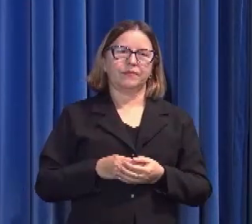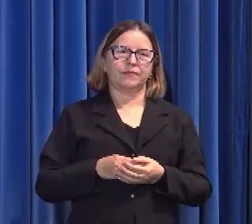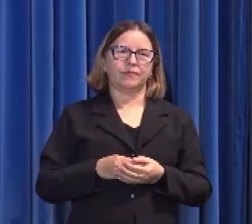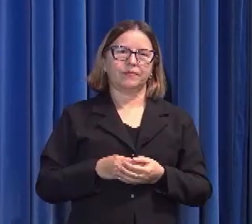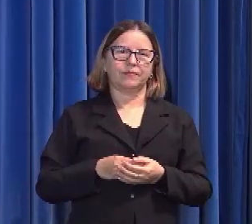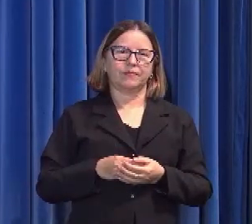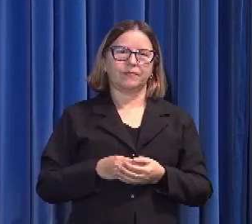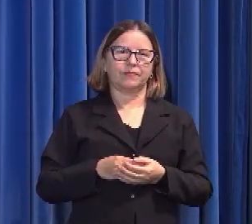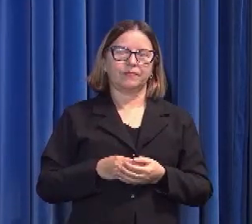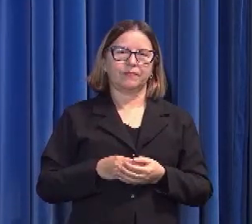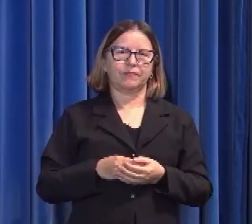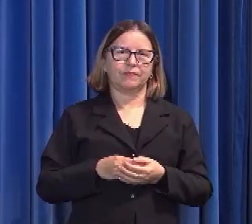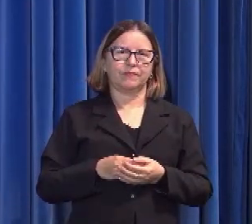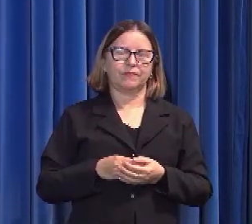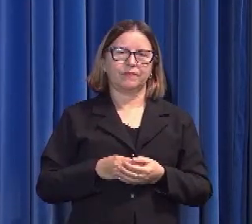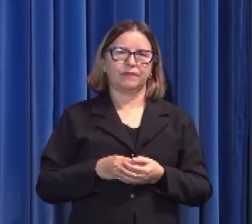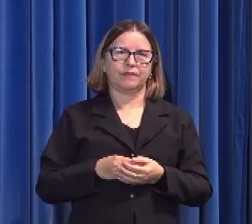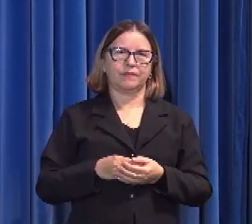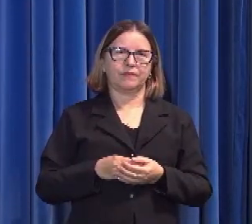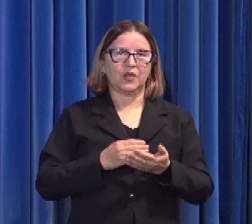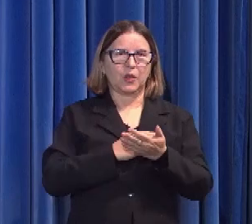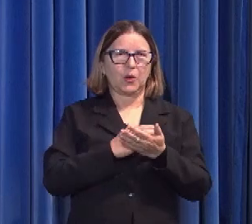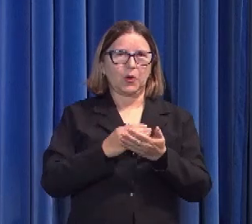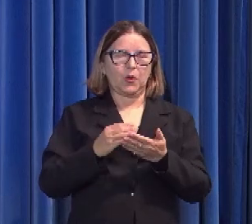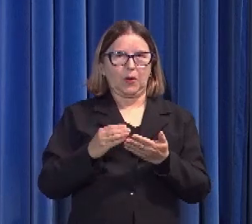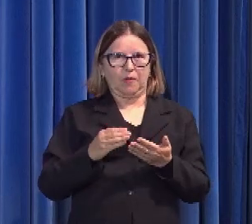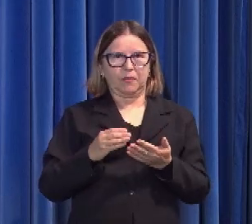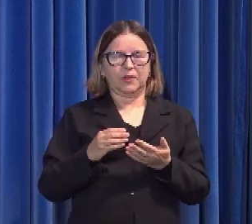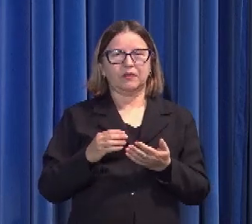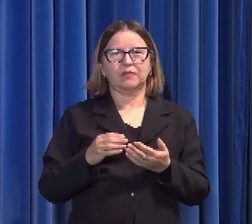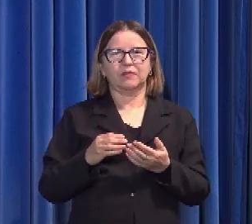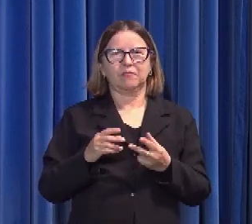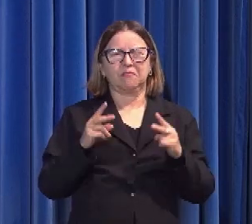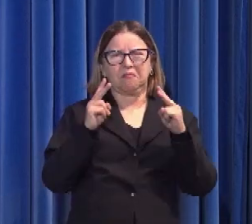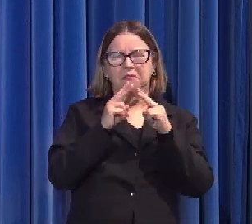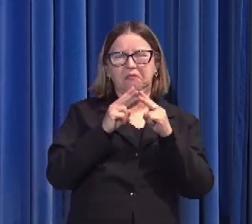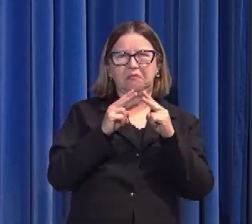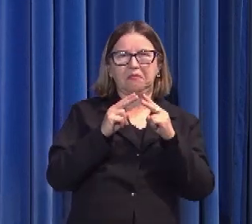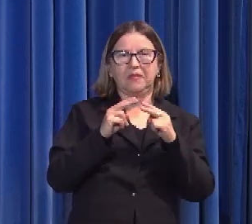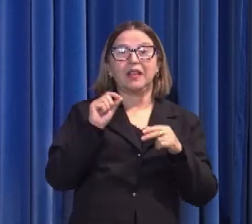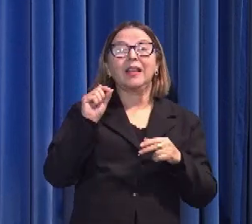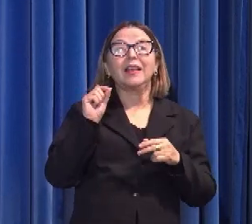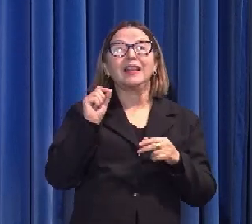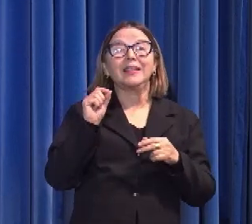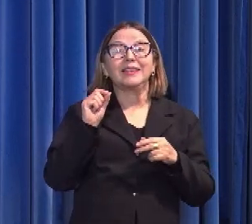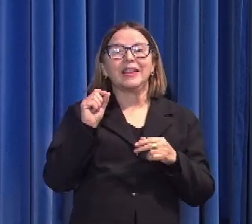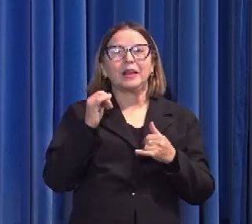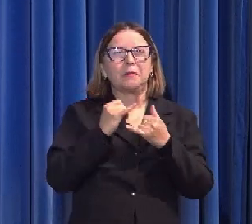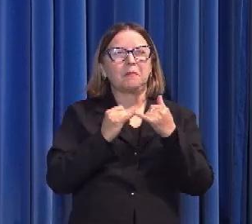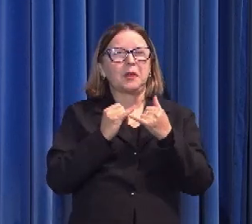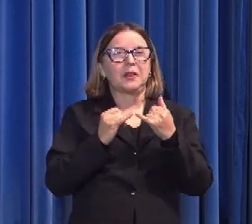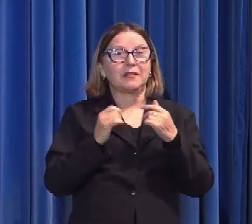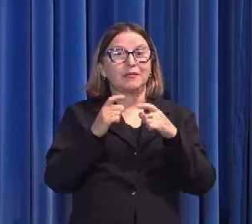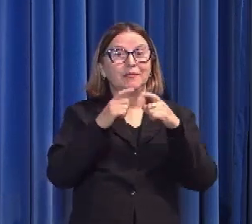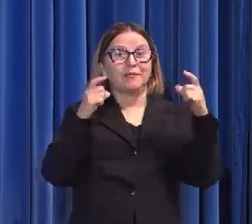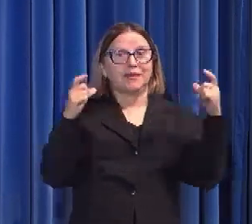e suscitaram também entre si uma discussão sobre qual deles parecia ser o maior